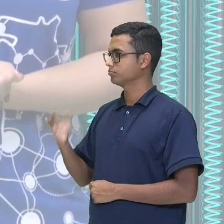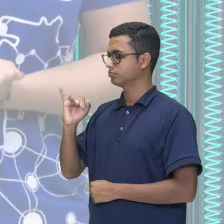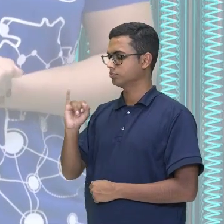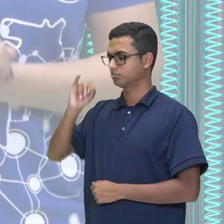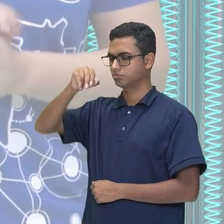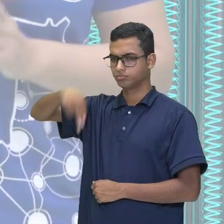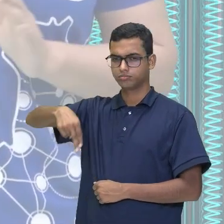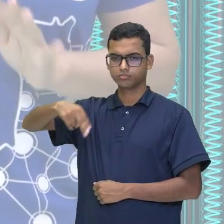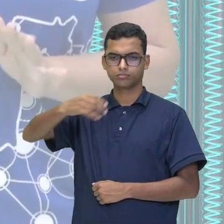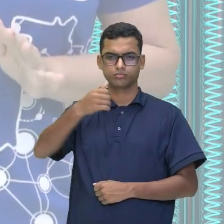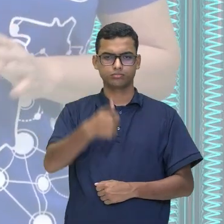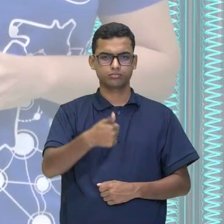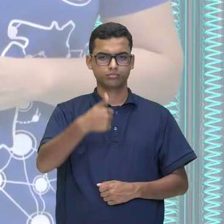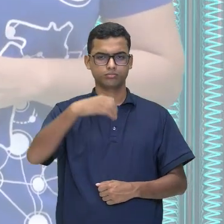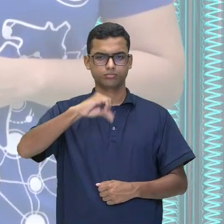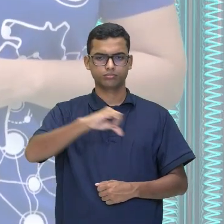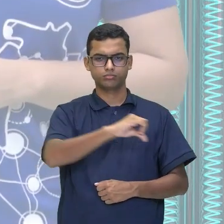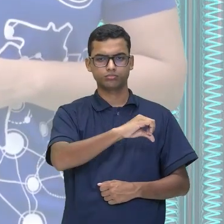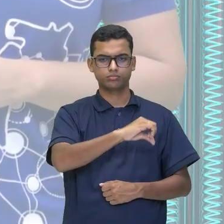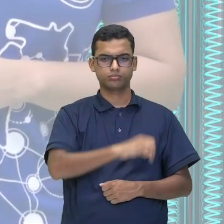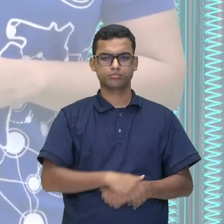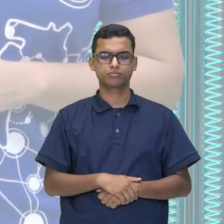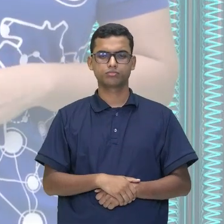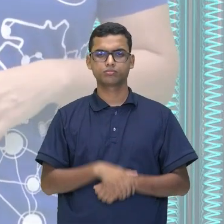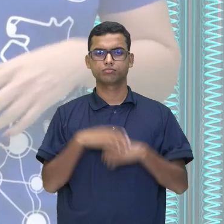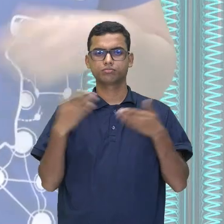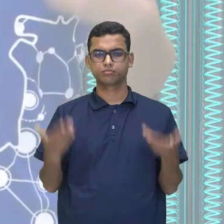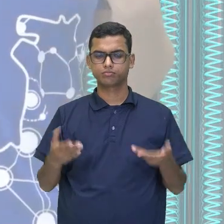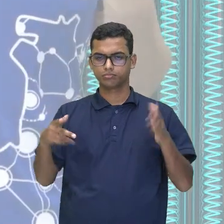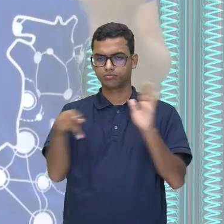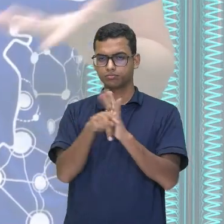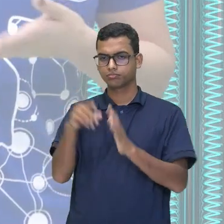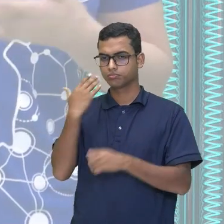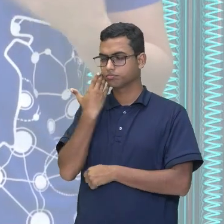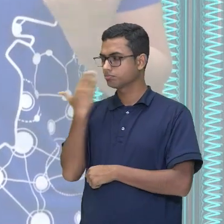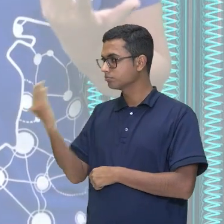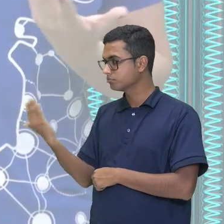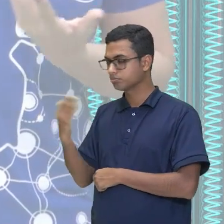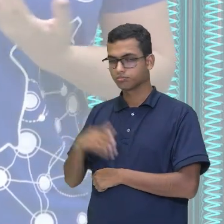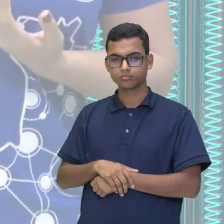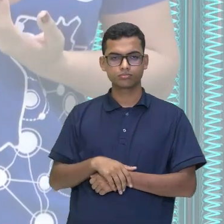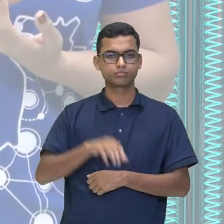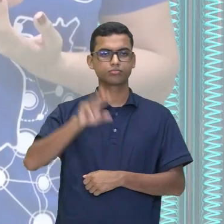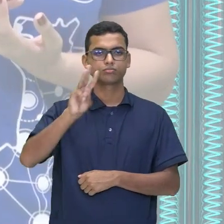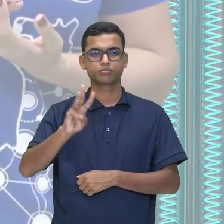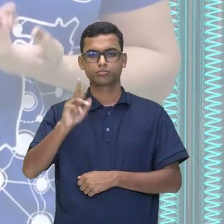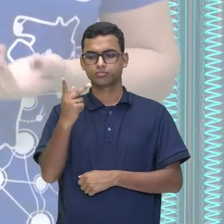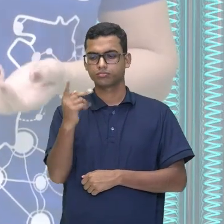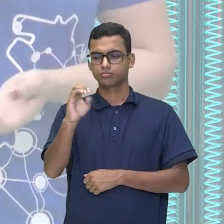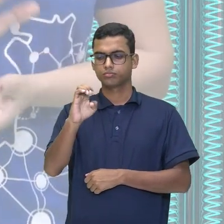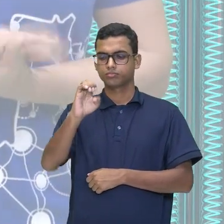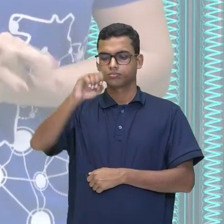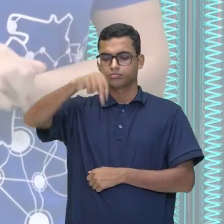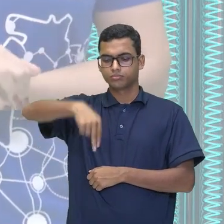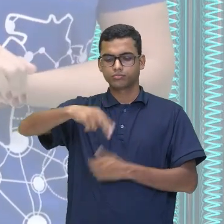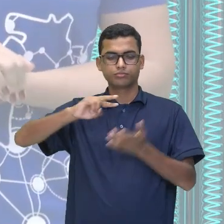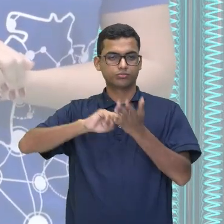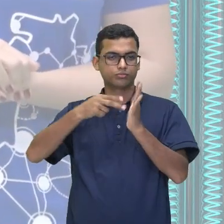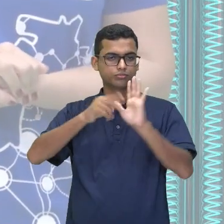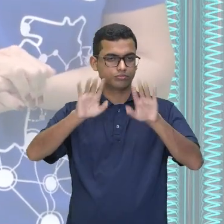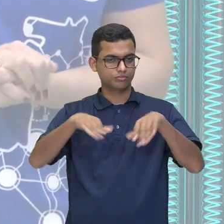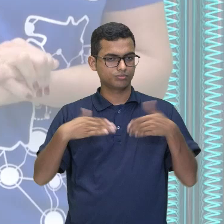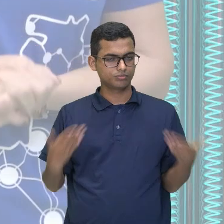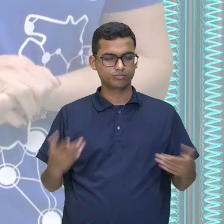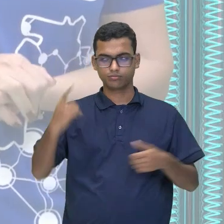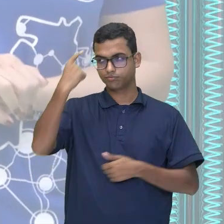1999, ok? Então, when significa quando e sempre passa essa ideia de tempo. Vamos praticar mais